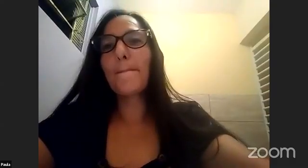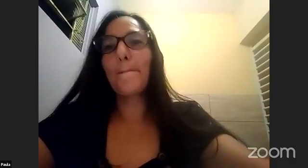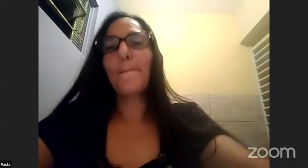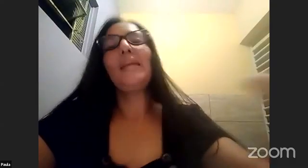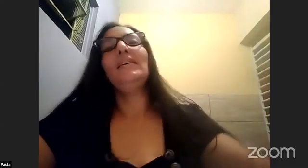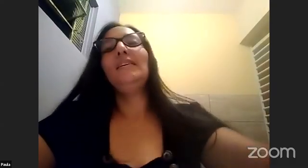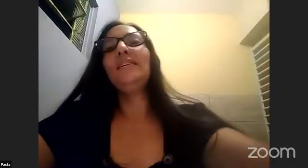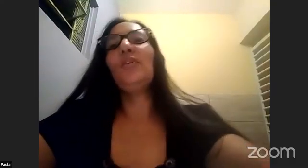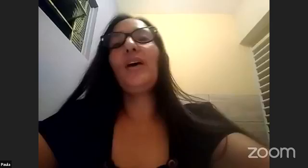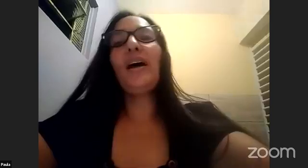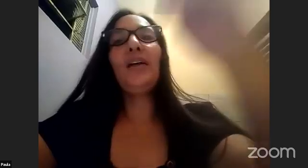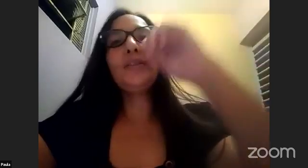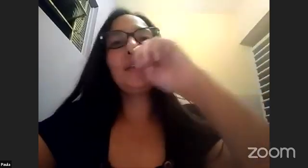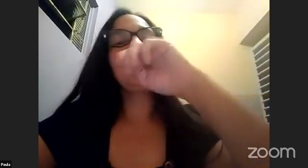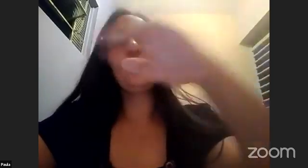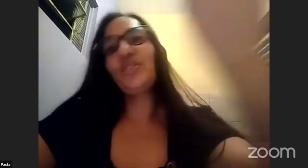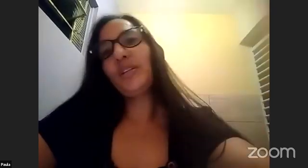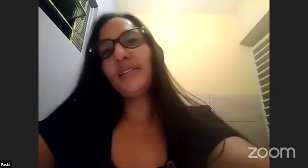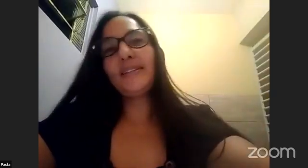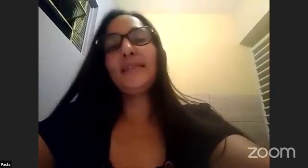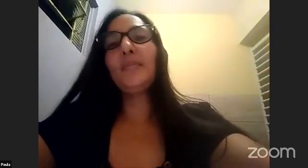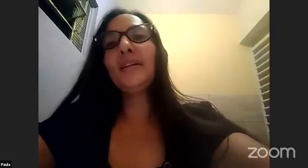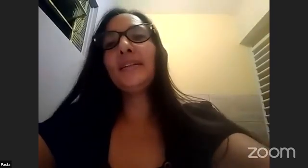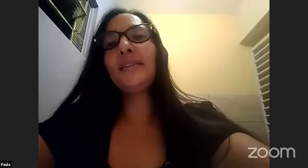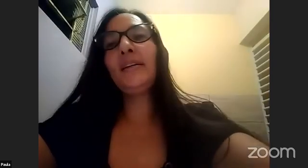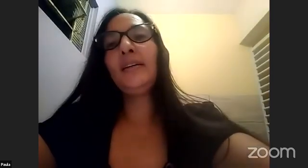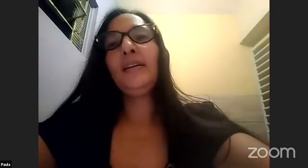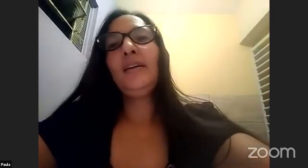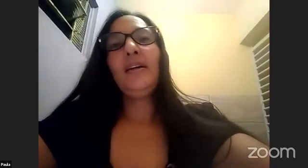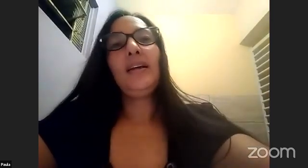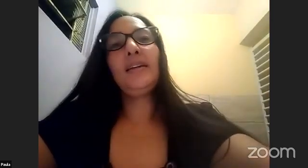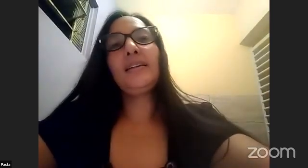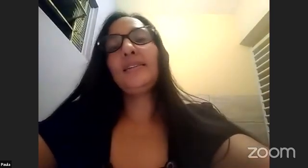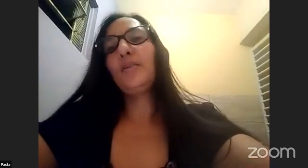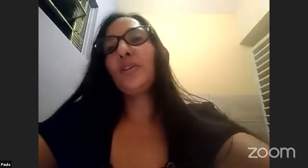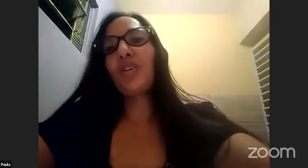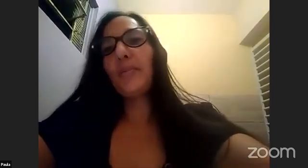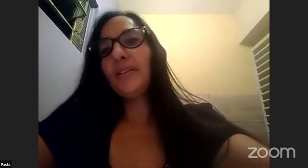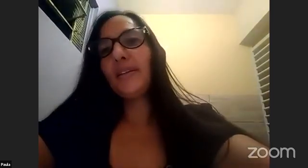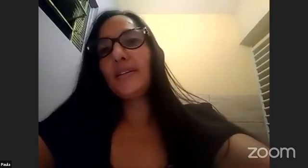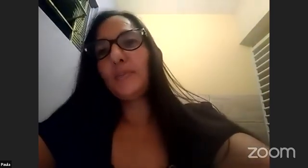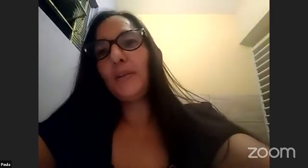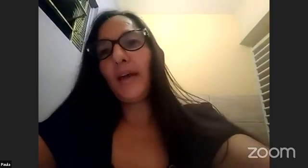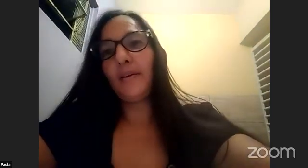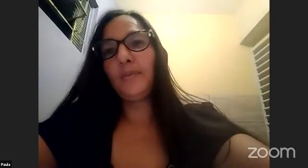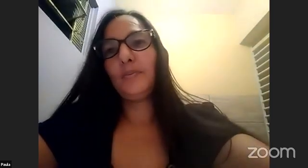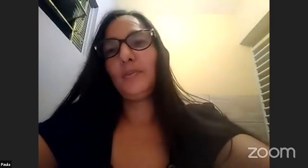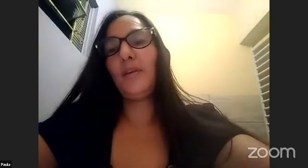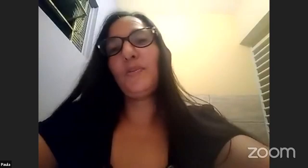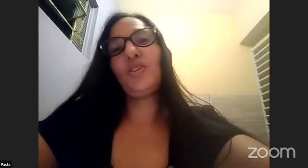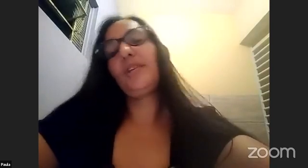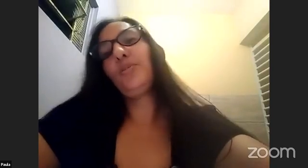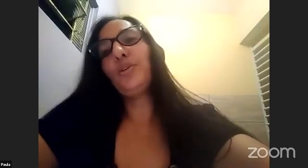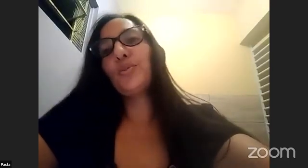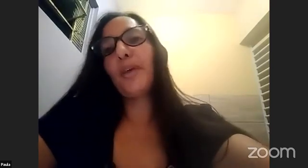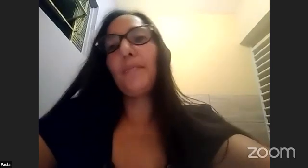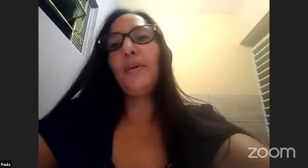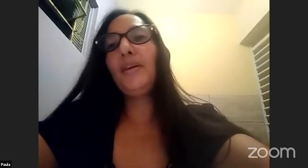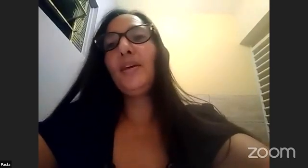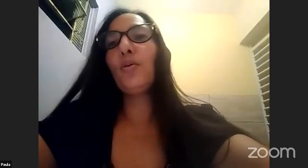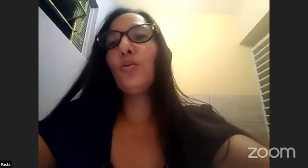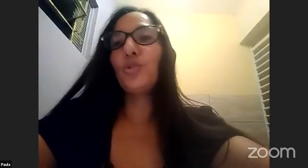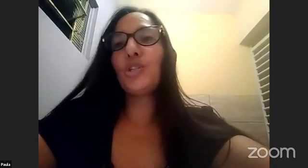Pode. A Liz nasceu de 36 semanas, né? Ela nasceu praticamente sem respirar. E a pediatra falou que